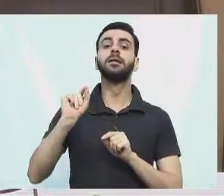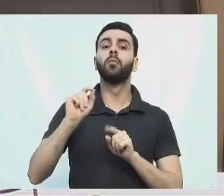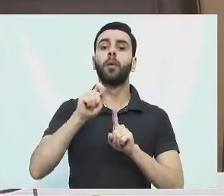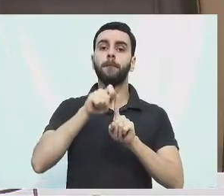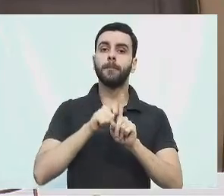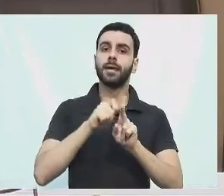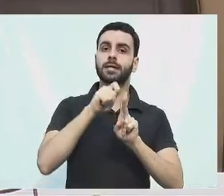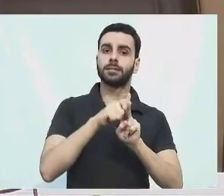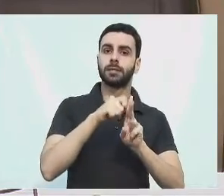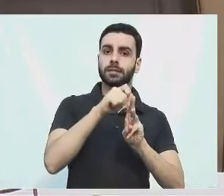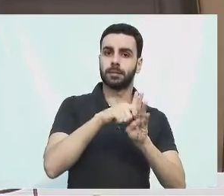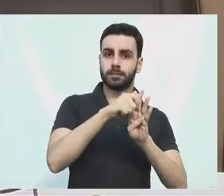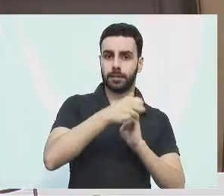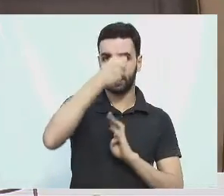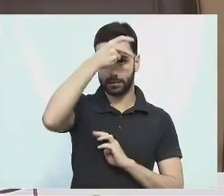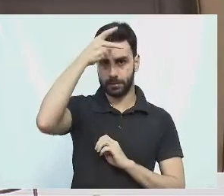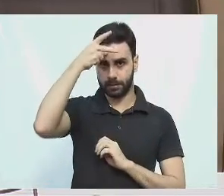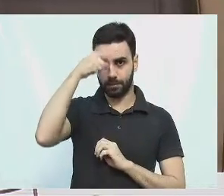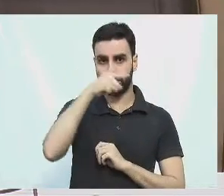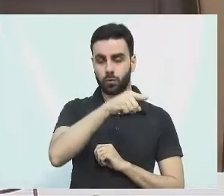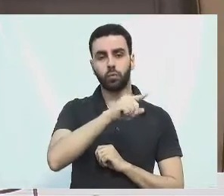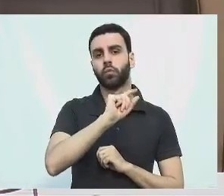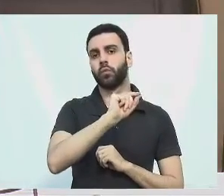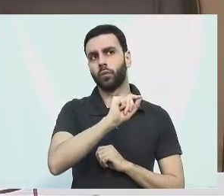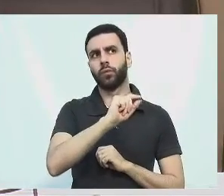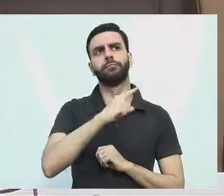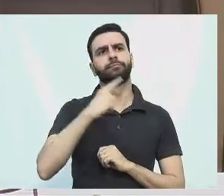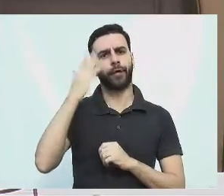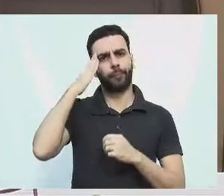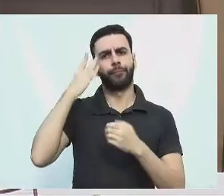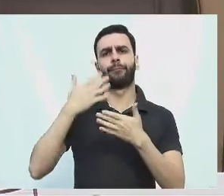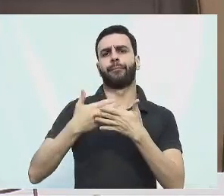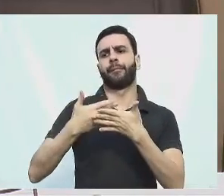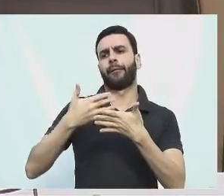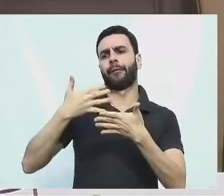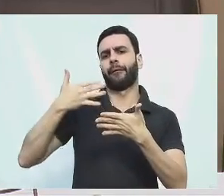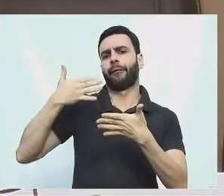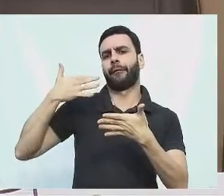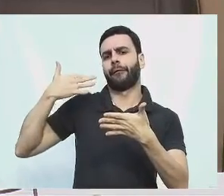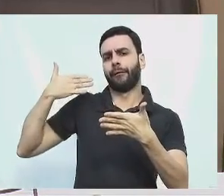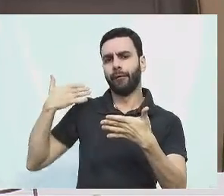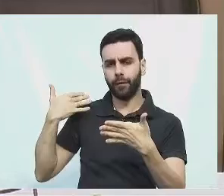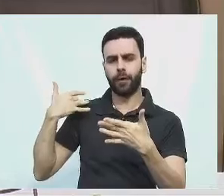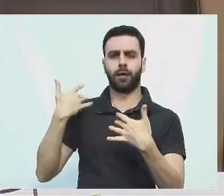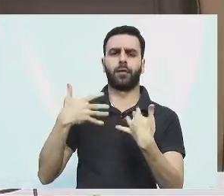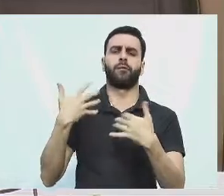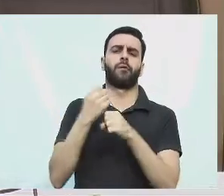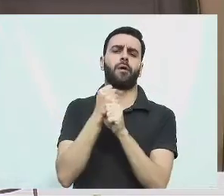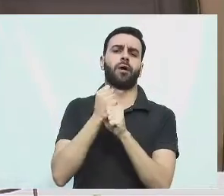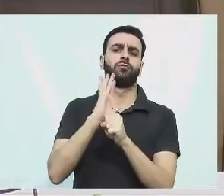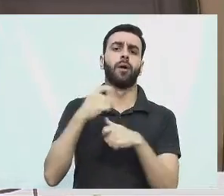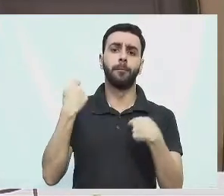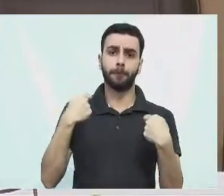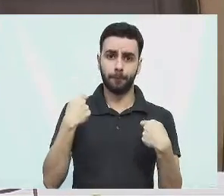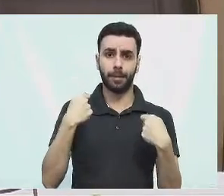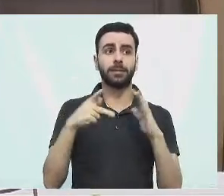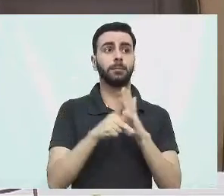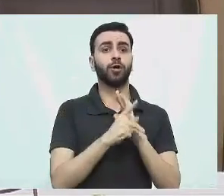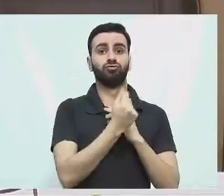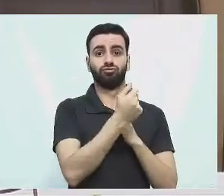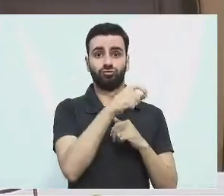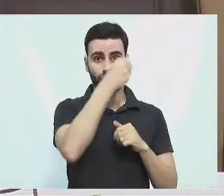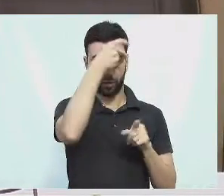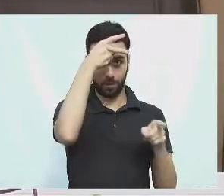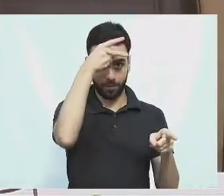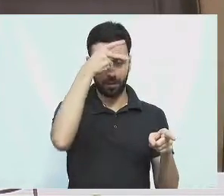a prefeitura, por uma questão histórica aí dos anos 90 para os anos 2000, tem que tirar de dinheiro próprio, que